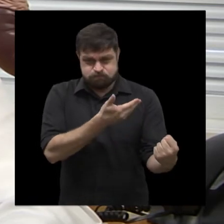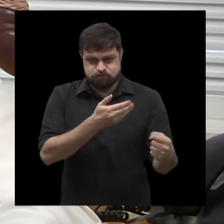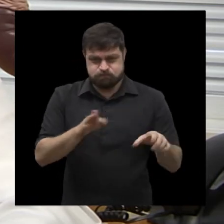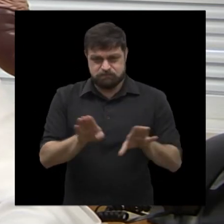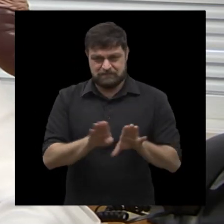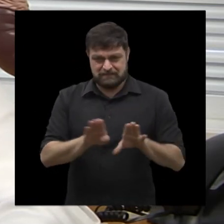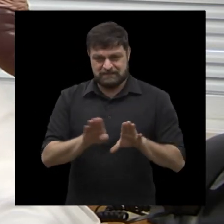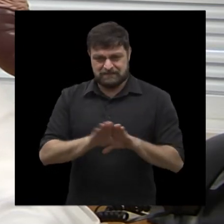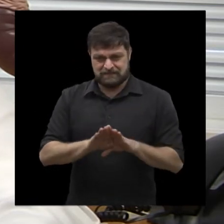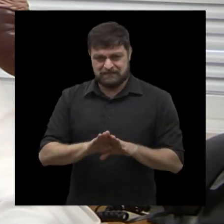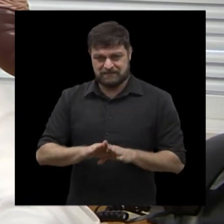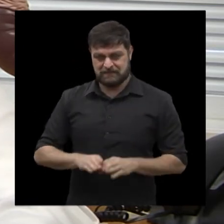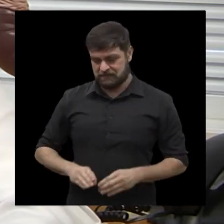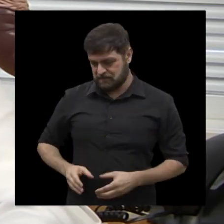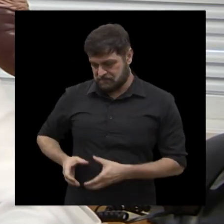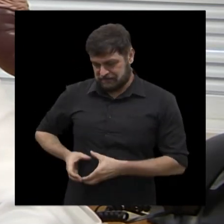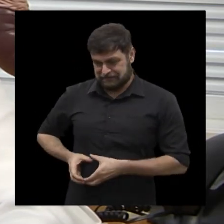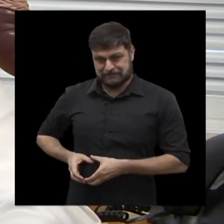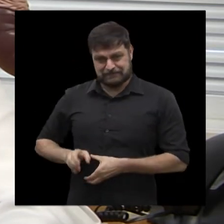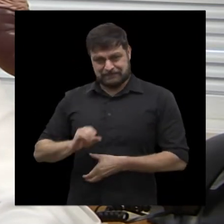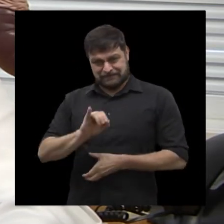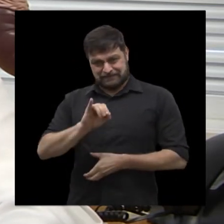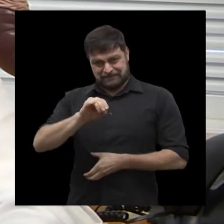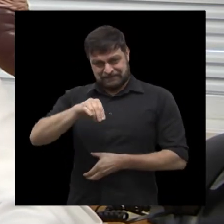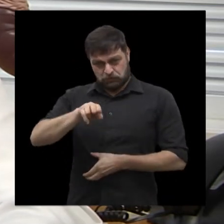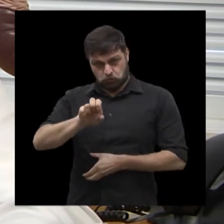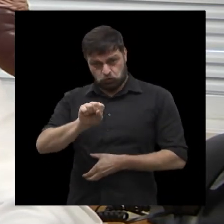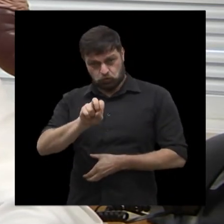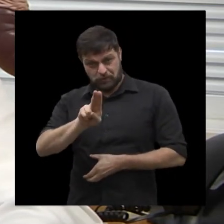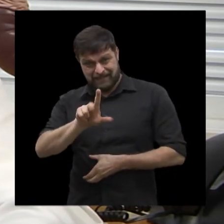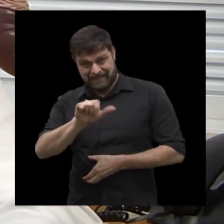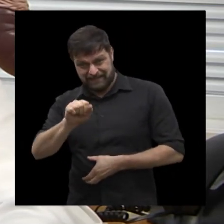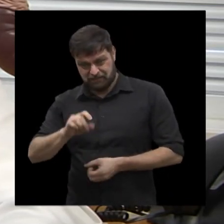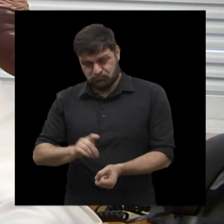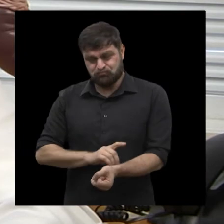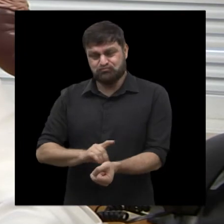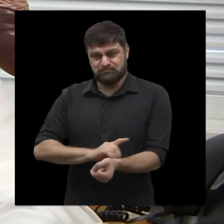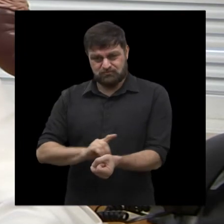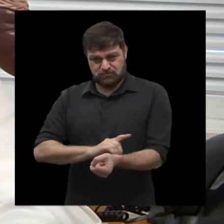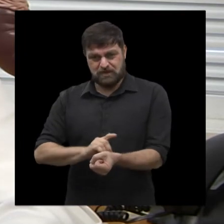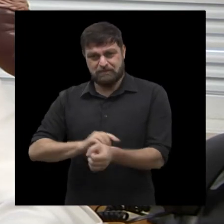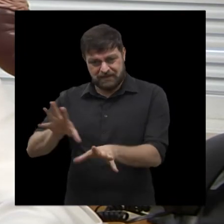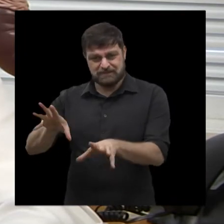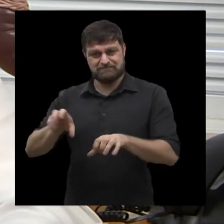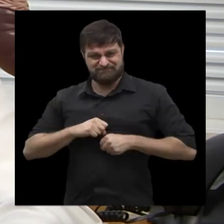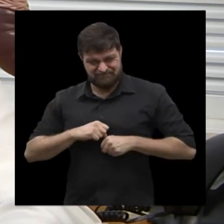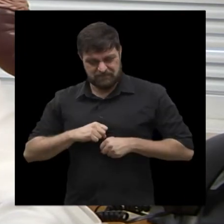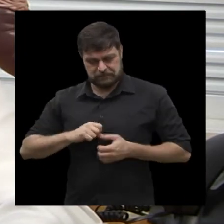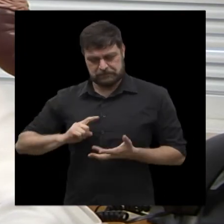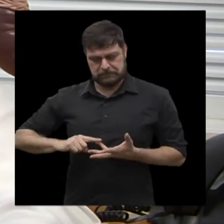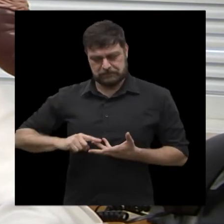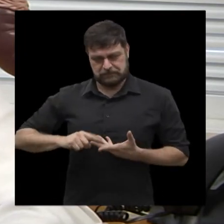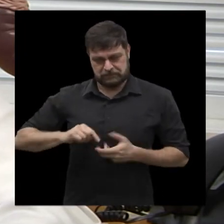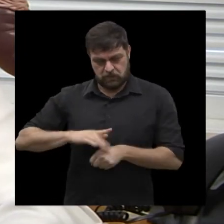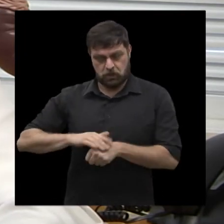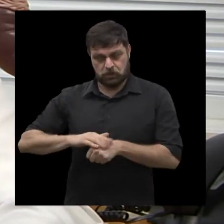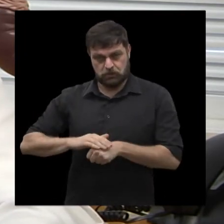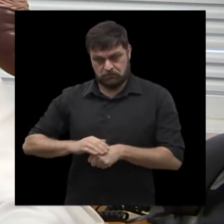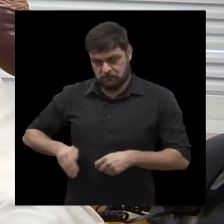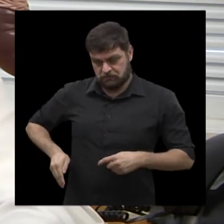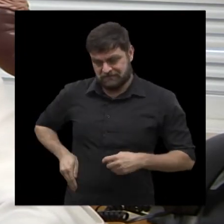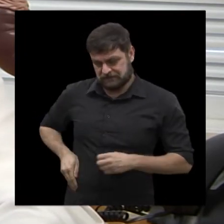própria insulina endógena, levando ao diabetes, e tudo isso são patologias potencialmente que levam à insuficiência